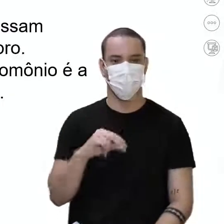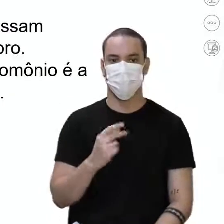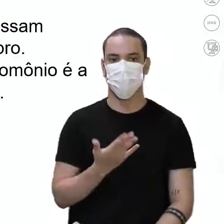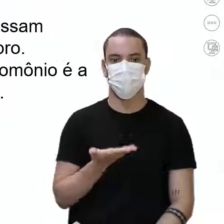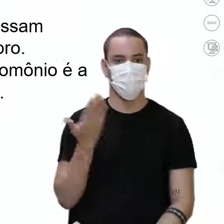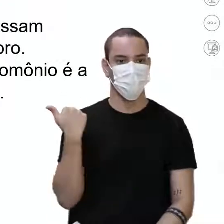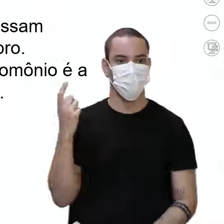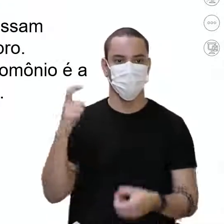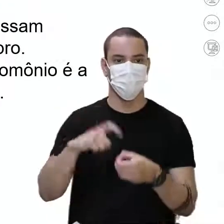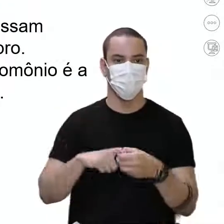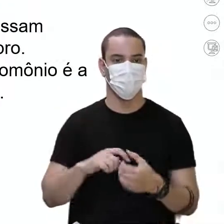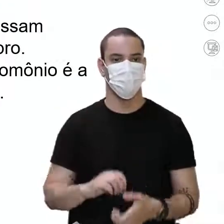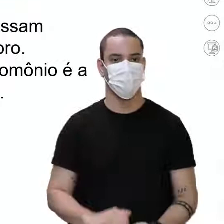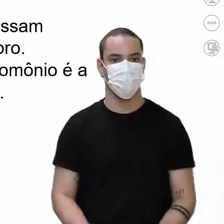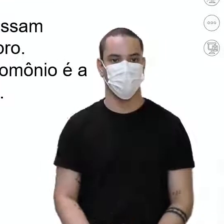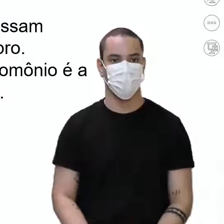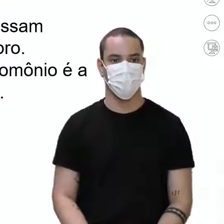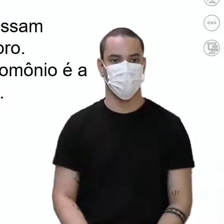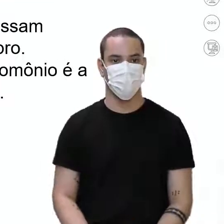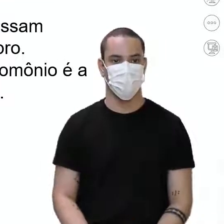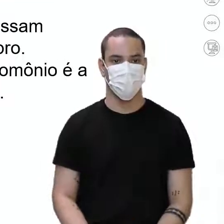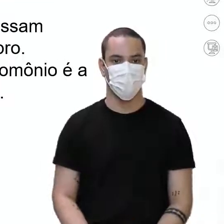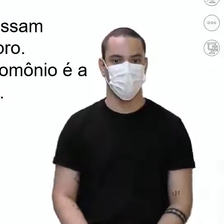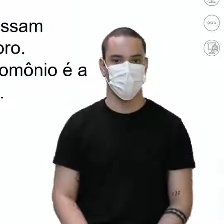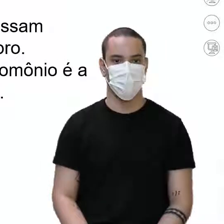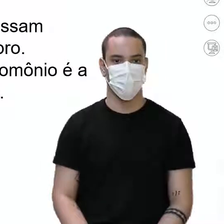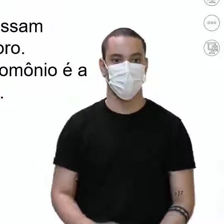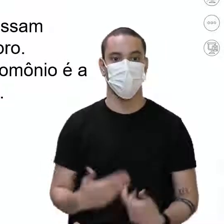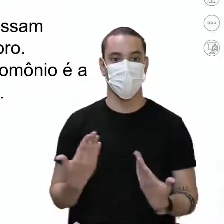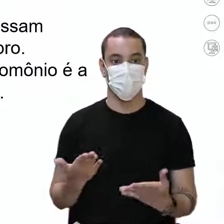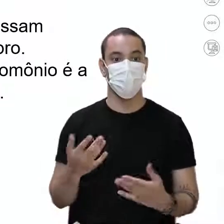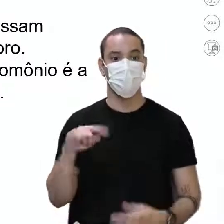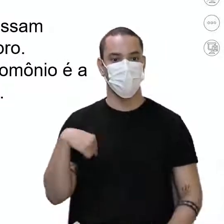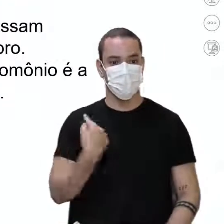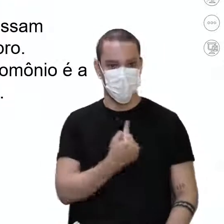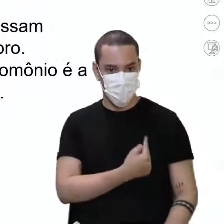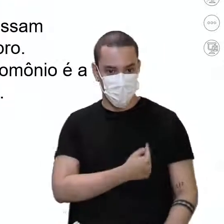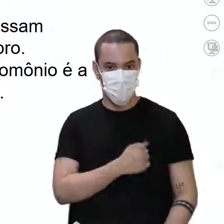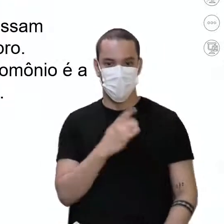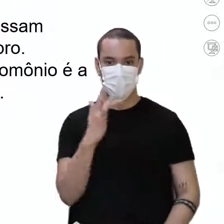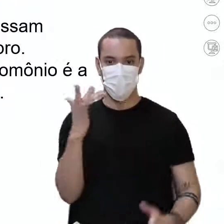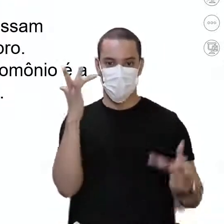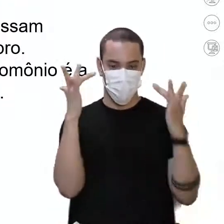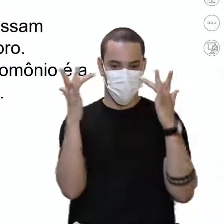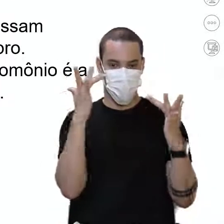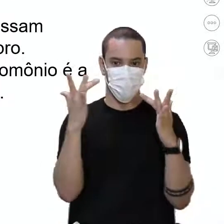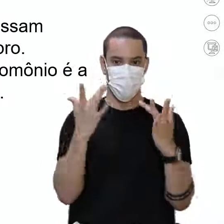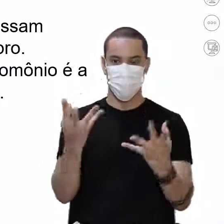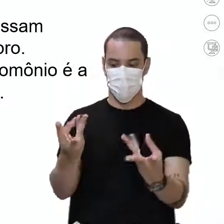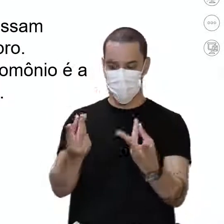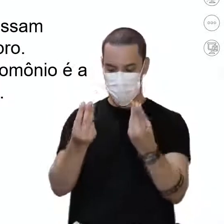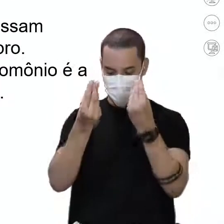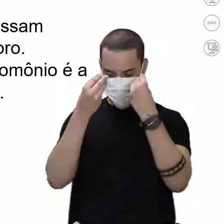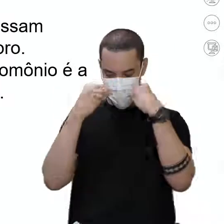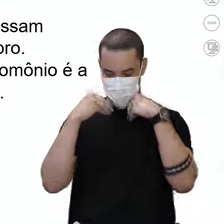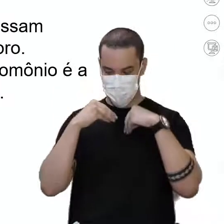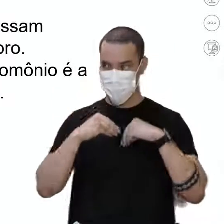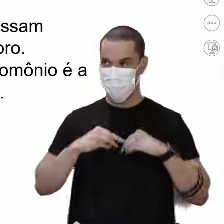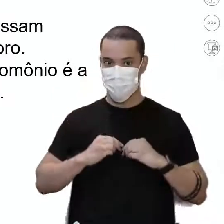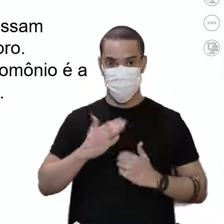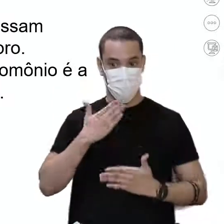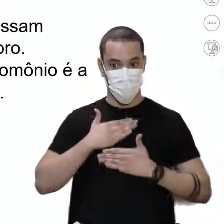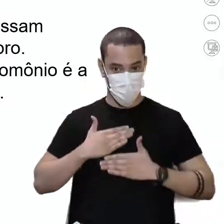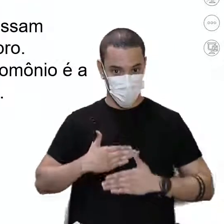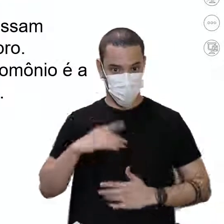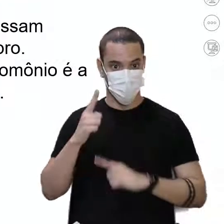lá, voltar aqui. Letra D, quando nos apaixonamos, os neurotransmissores passam primeiramente pelo nosso corpo